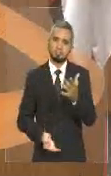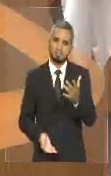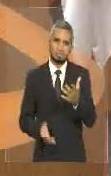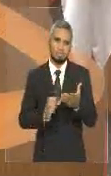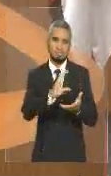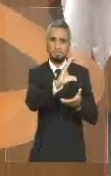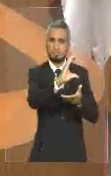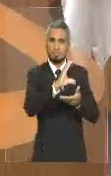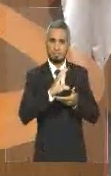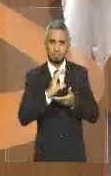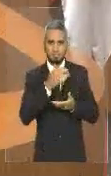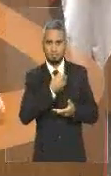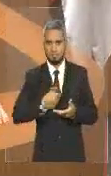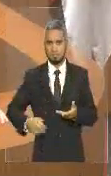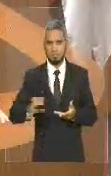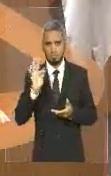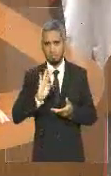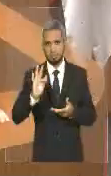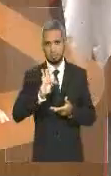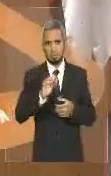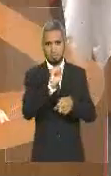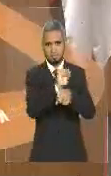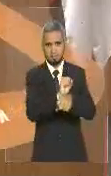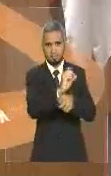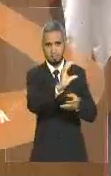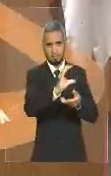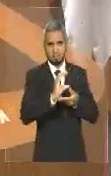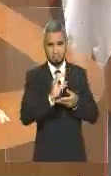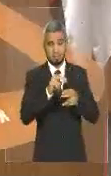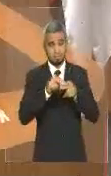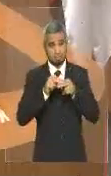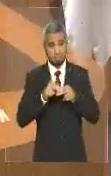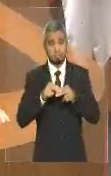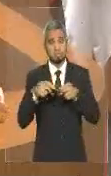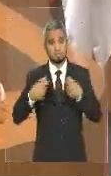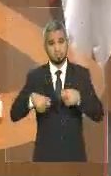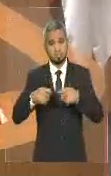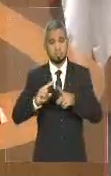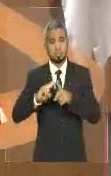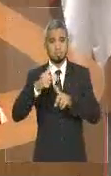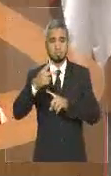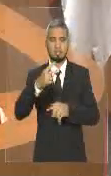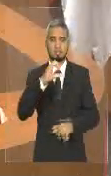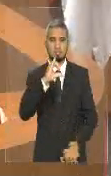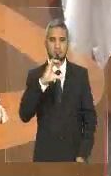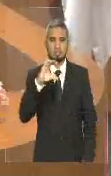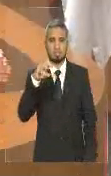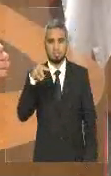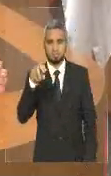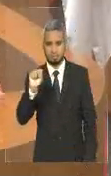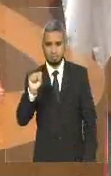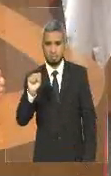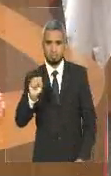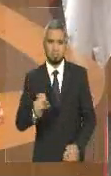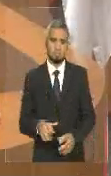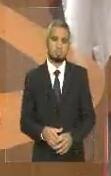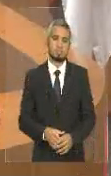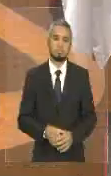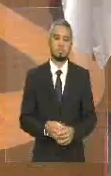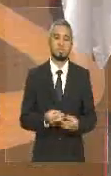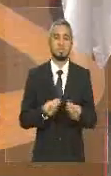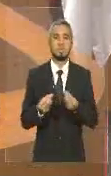precisaria fazer esse ajuste nas alíquotas de ICMS. Mas, como manter o